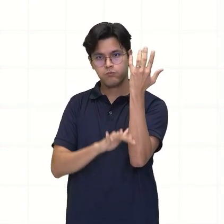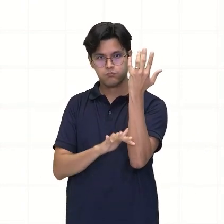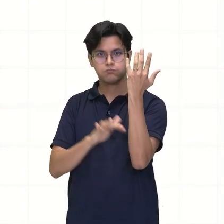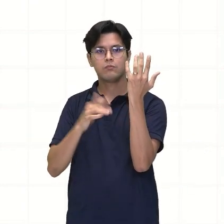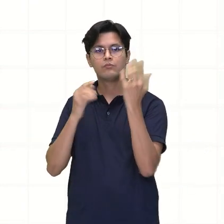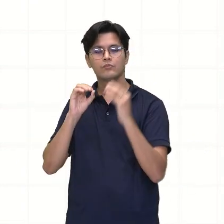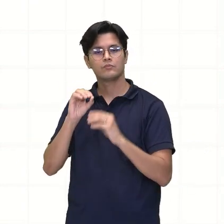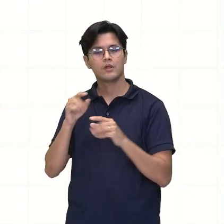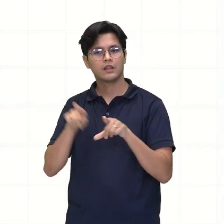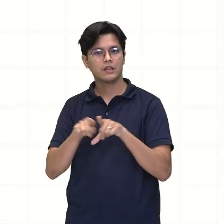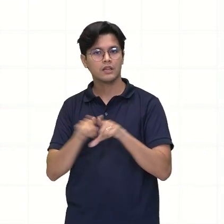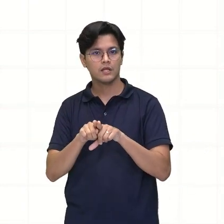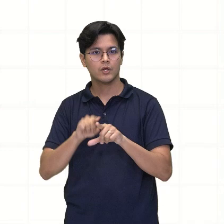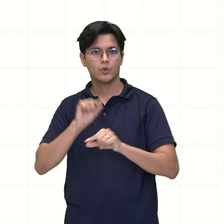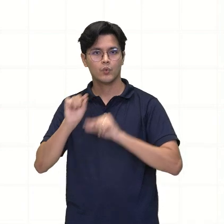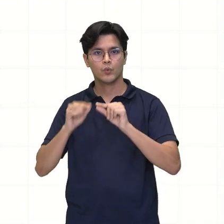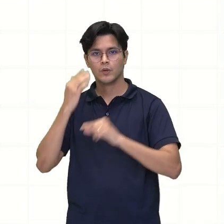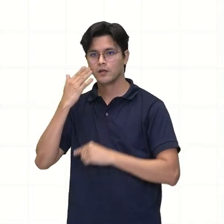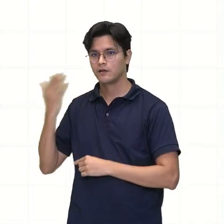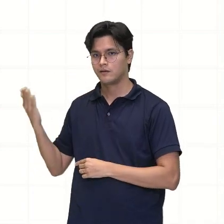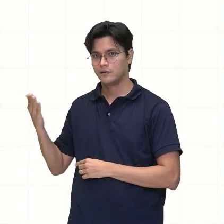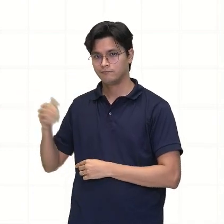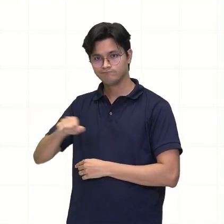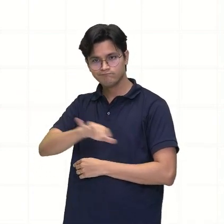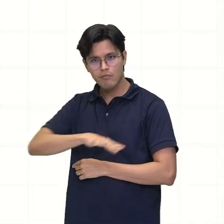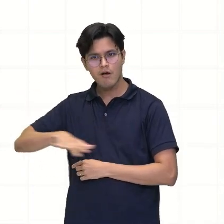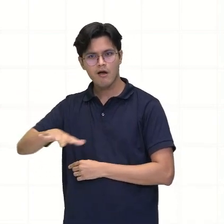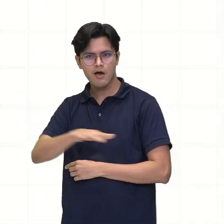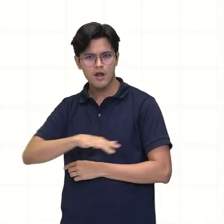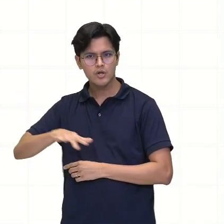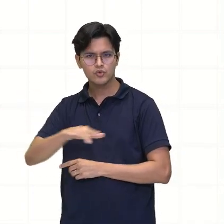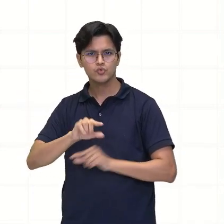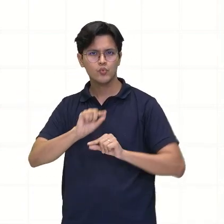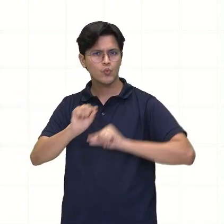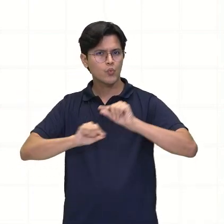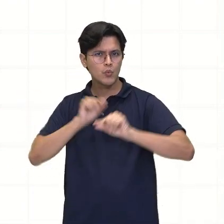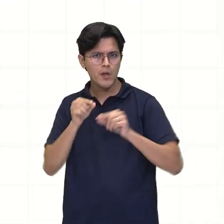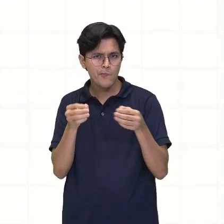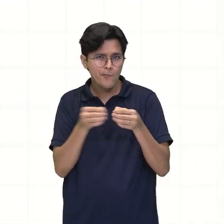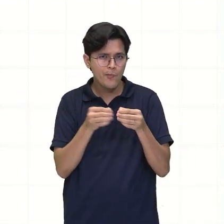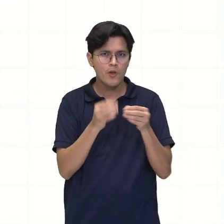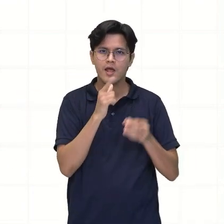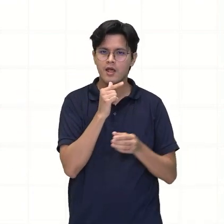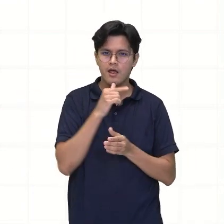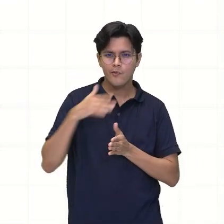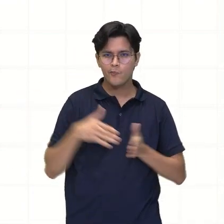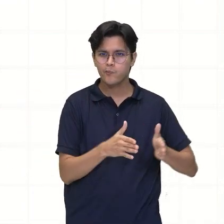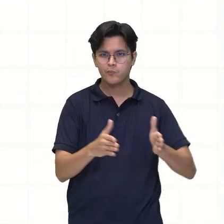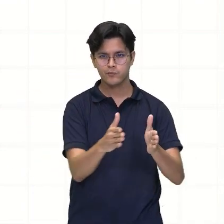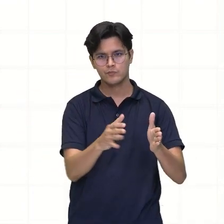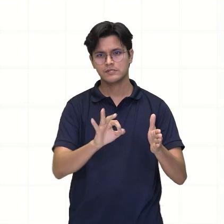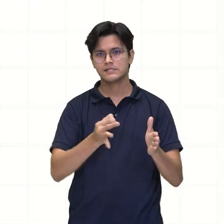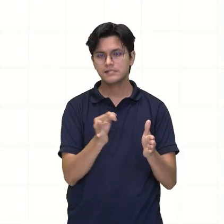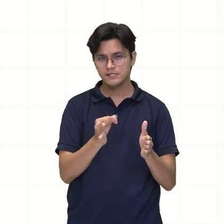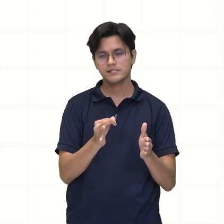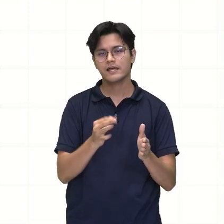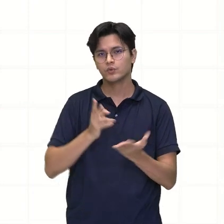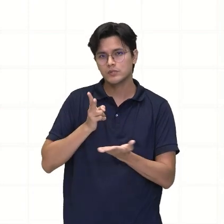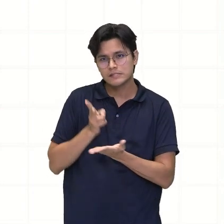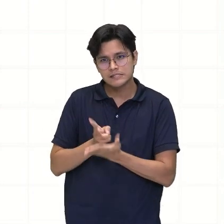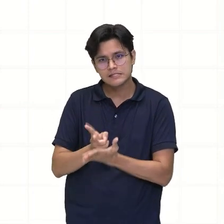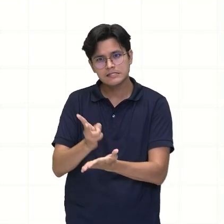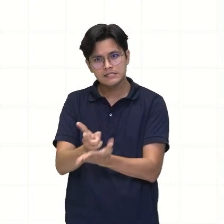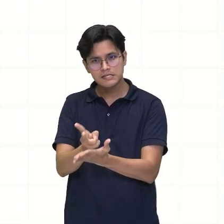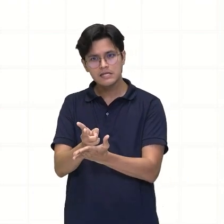ela ocupa essas áreas, né, que estão mais próximas aos rios e permanece ali